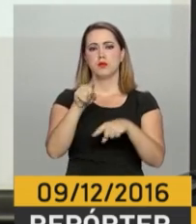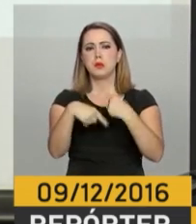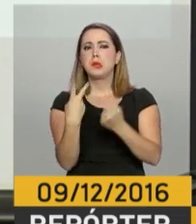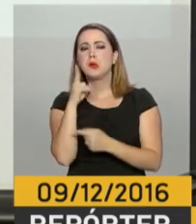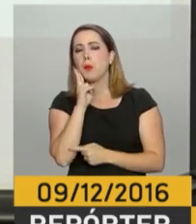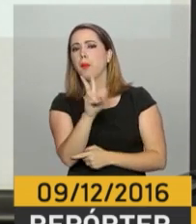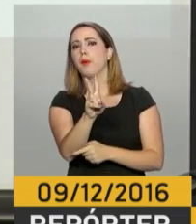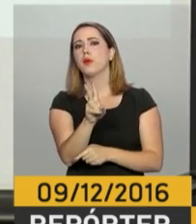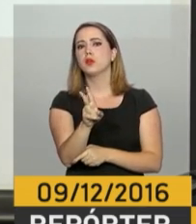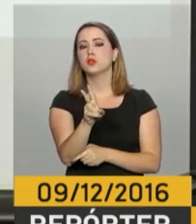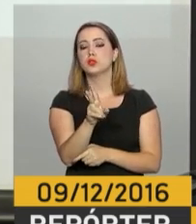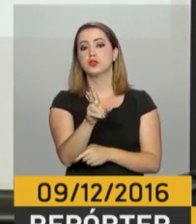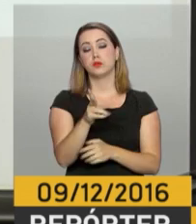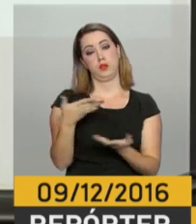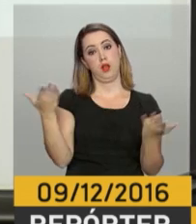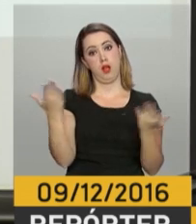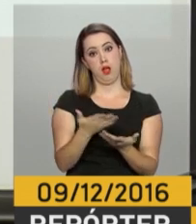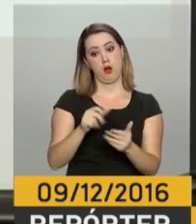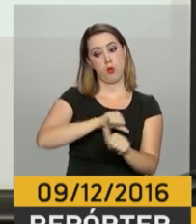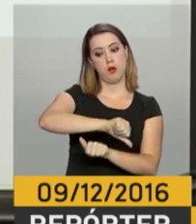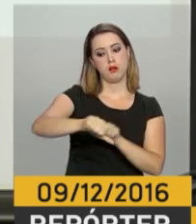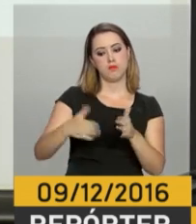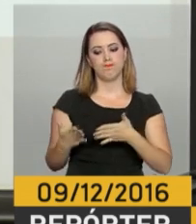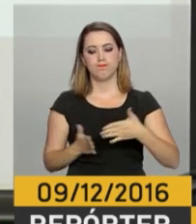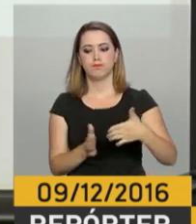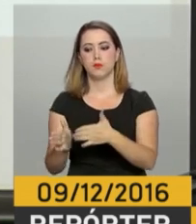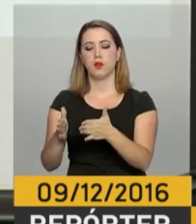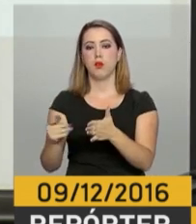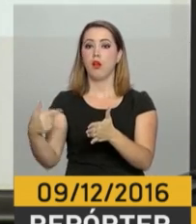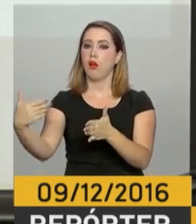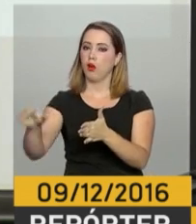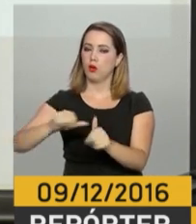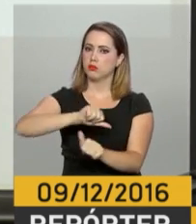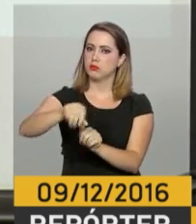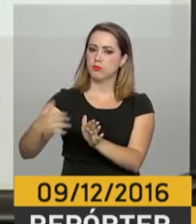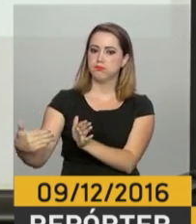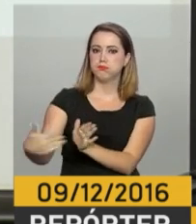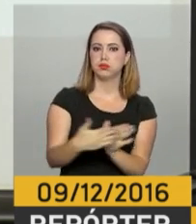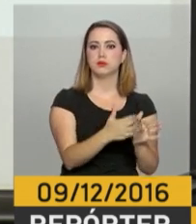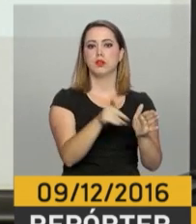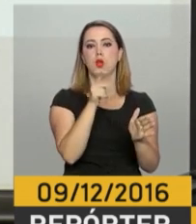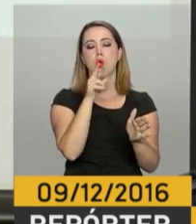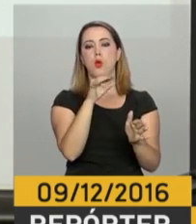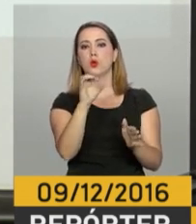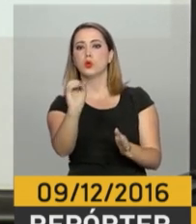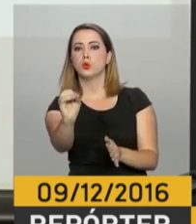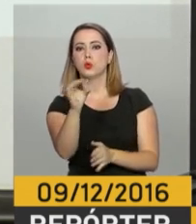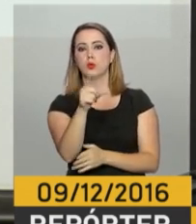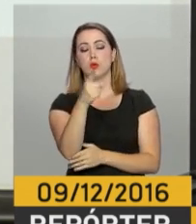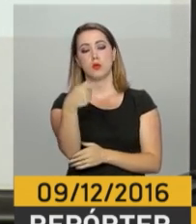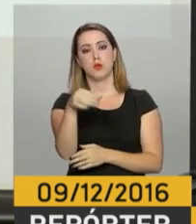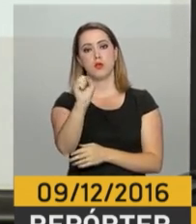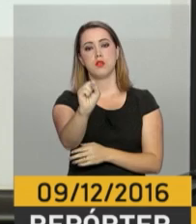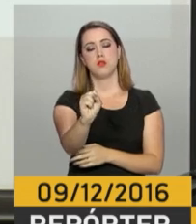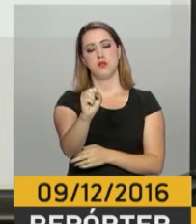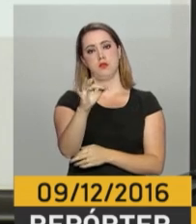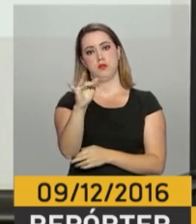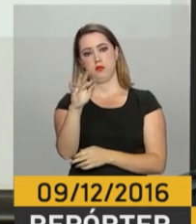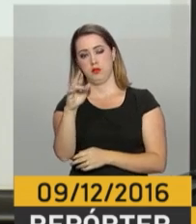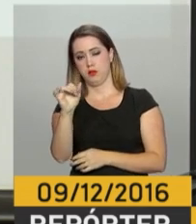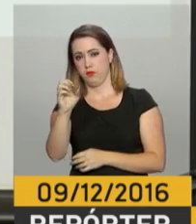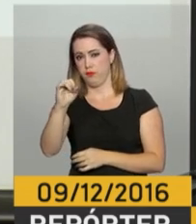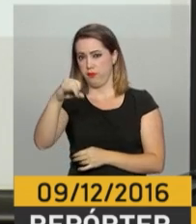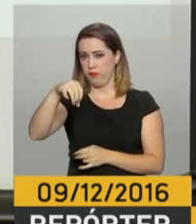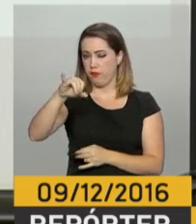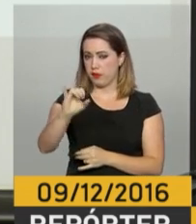a transposição do Rio São Francisco e depois de ter lançado, há tempos atrás, um programa